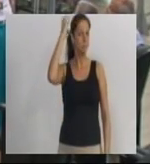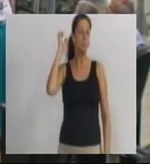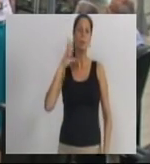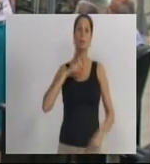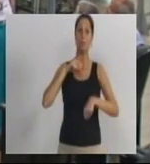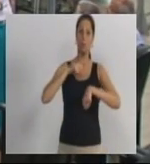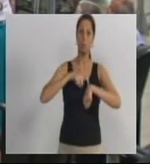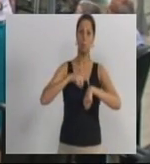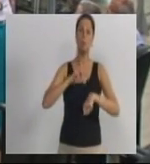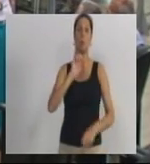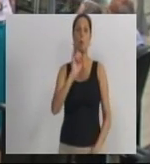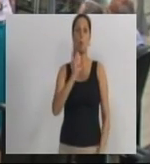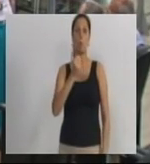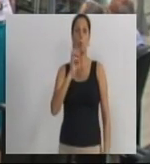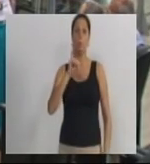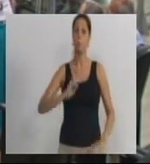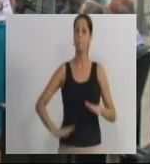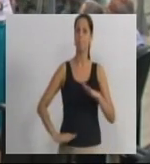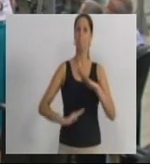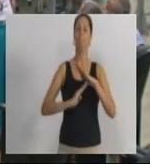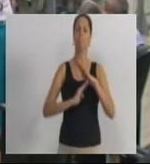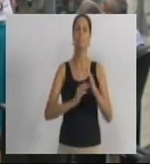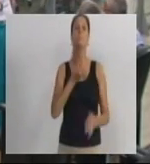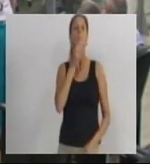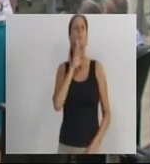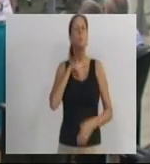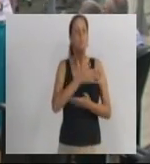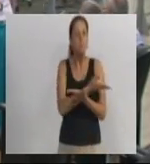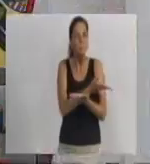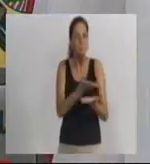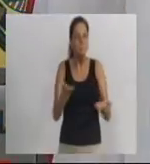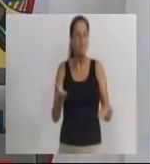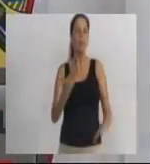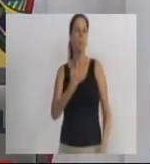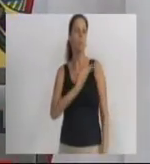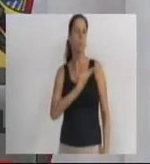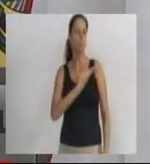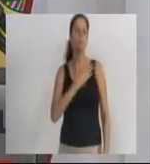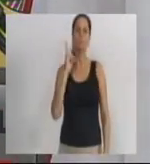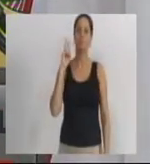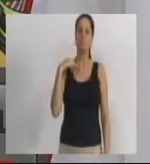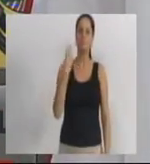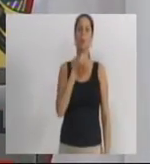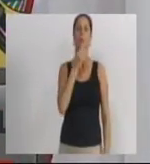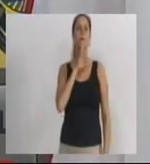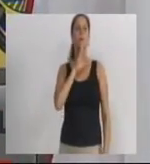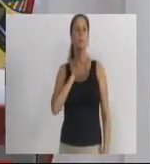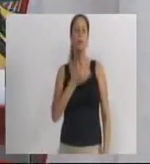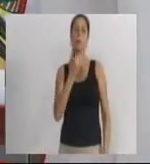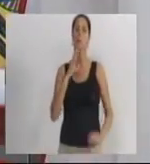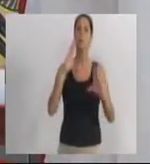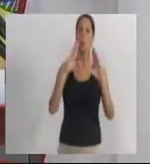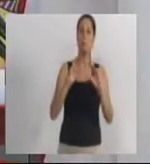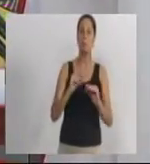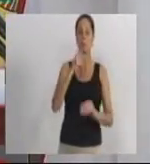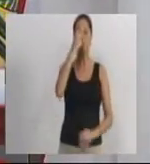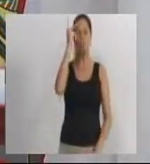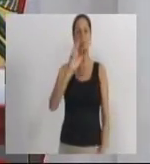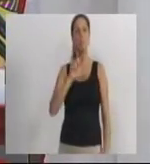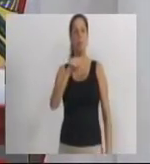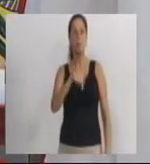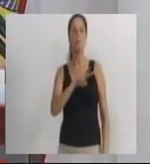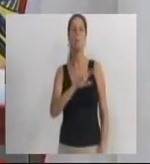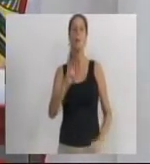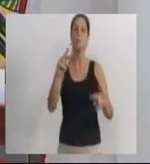até 8 minutos. Boa tarde, colegas vereadores. Boa tarde, boa noite, para quem não vai nos acompanhar pela